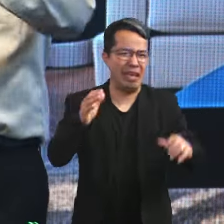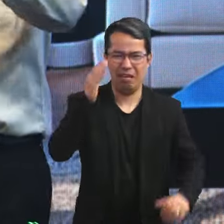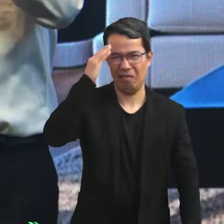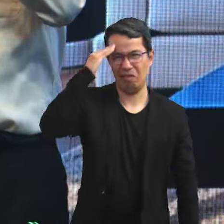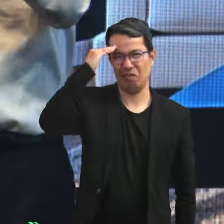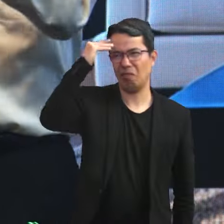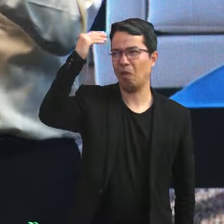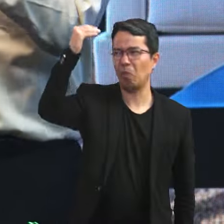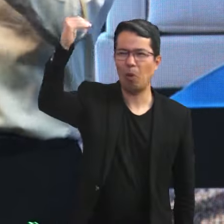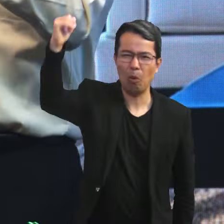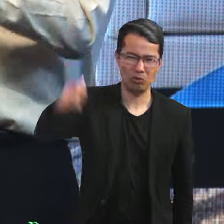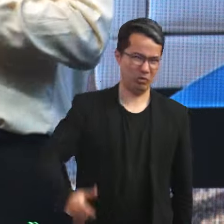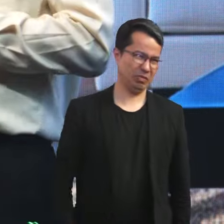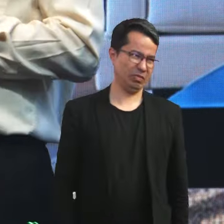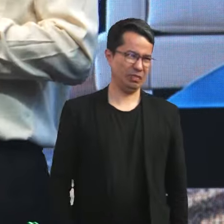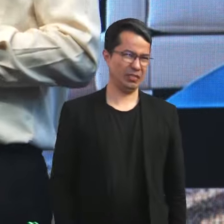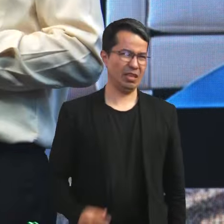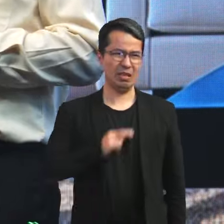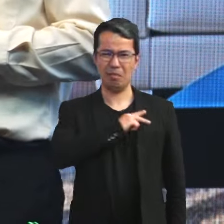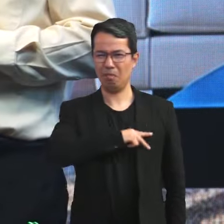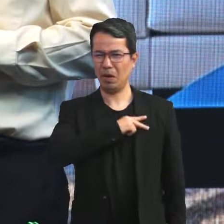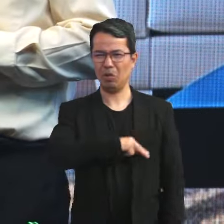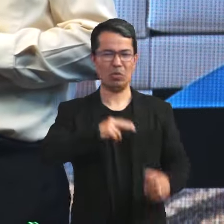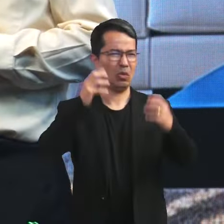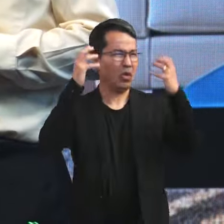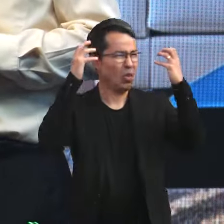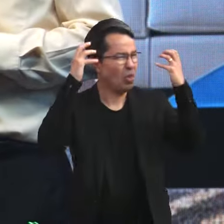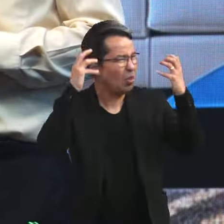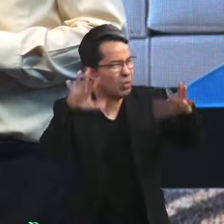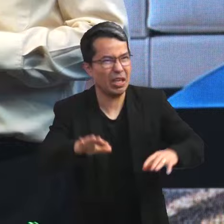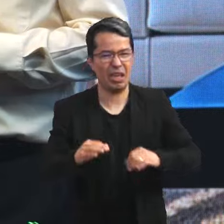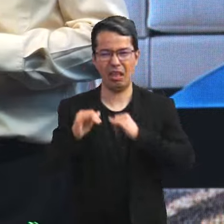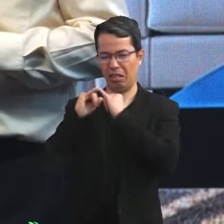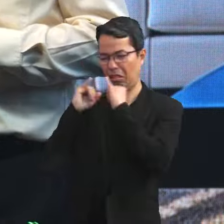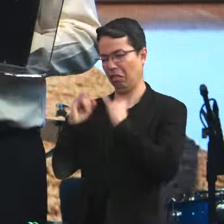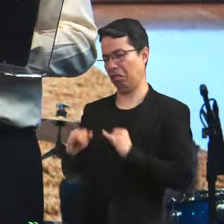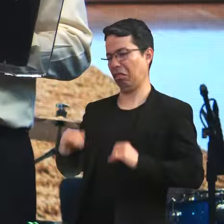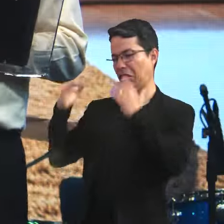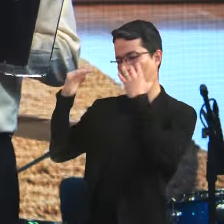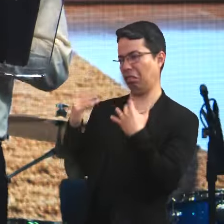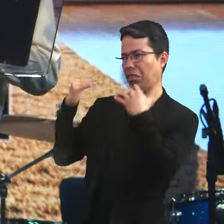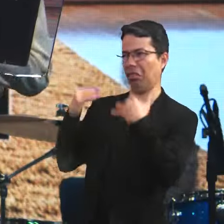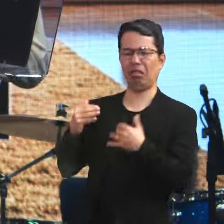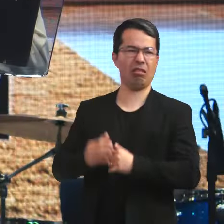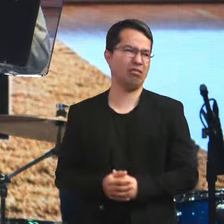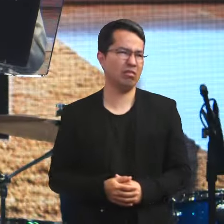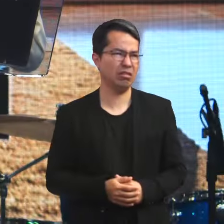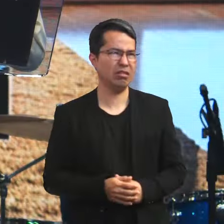Dee que Deal forma que o segundo aprendizado